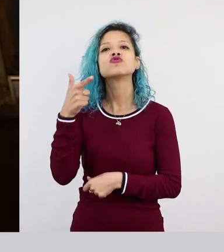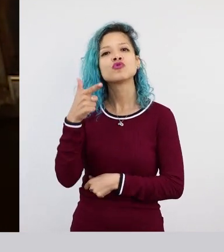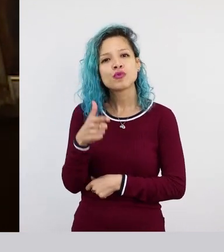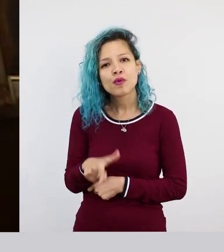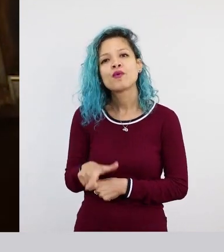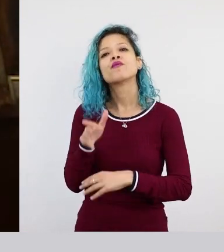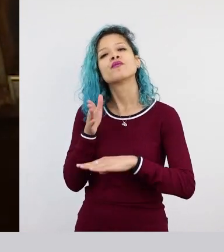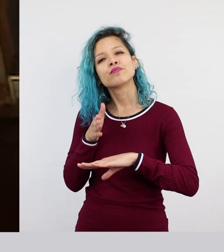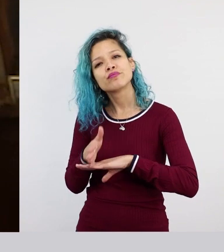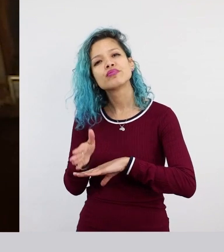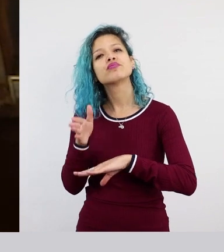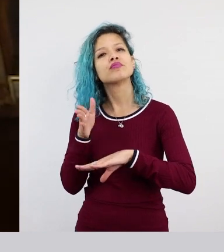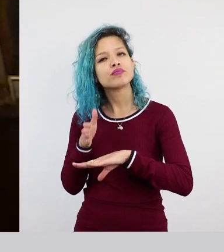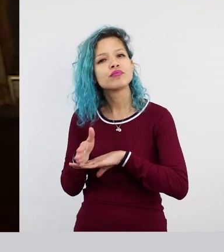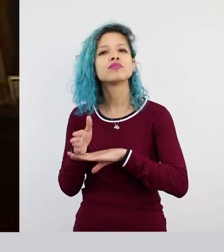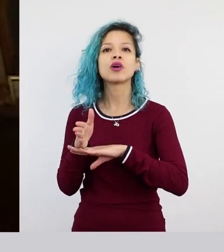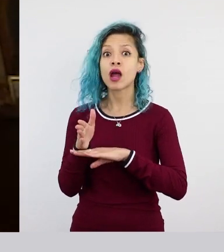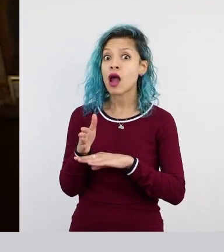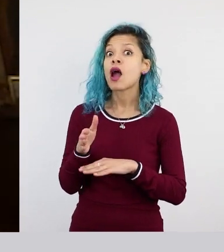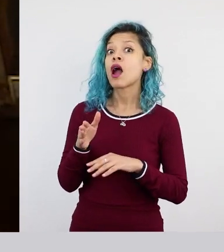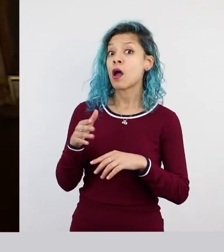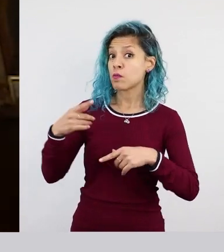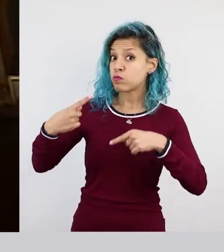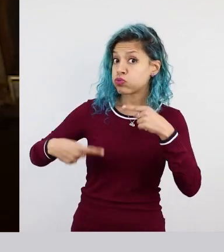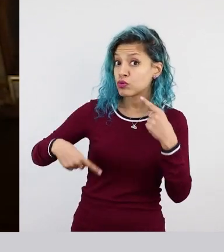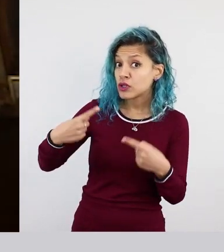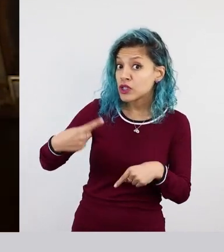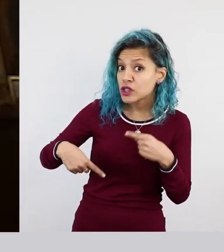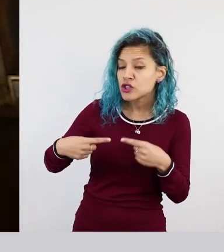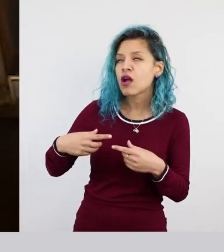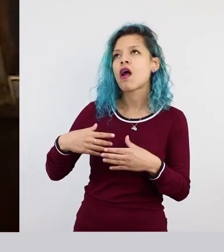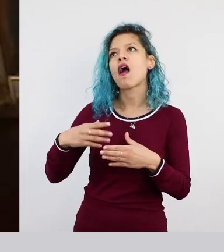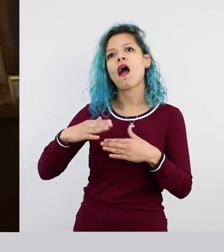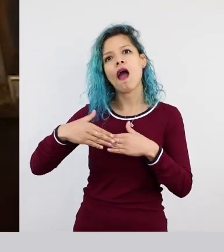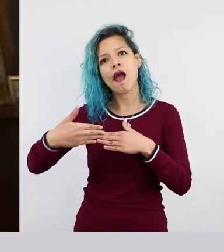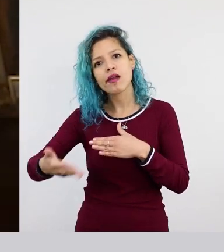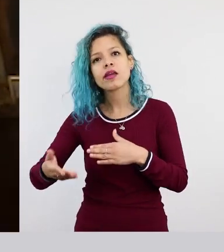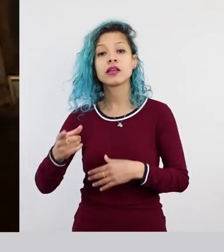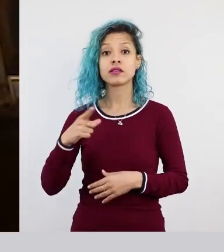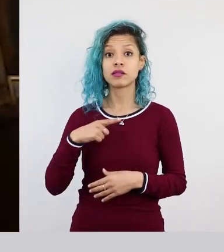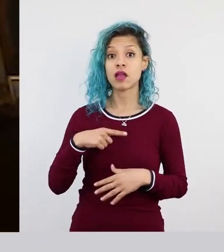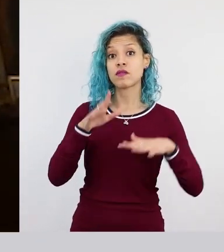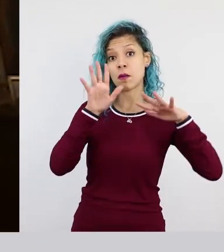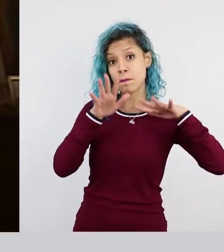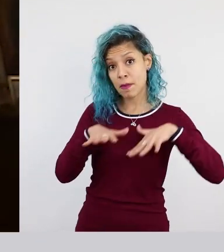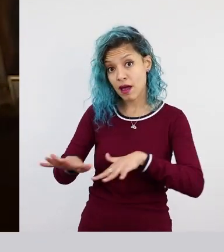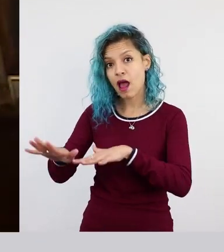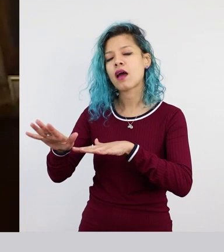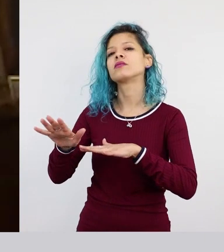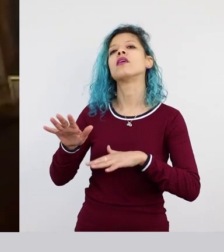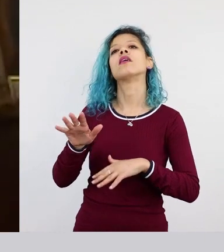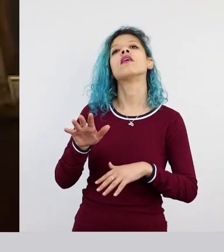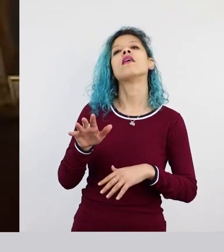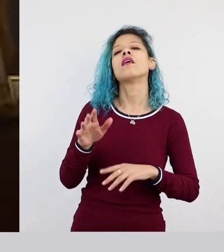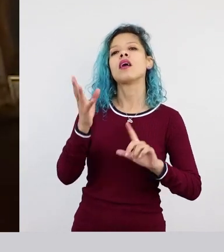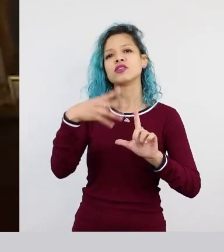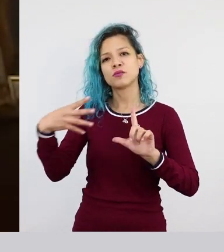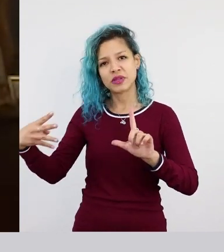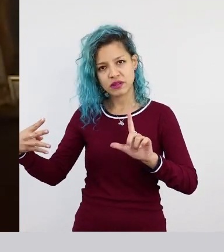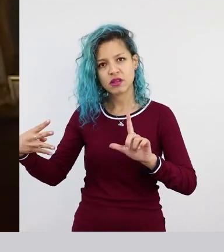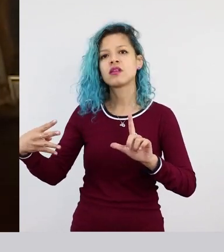a se envolver com política, que veio a parada gay, a primeira parada